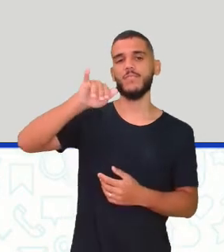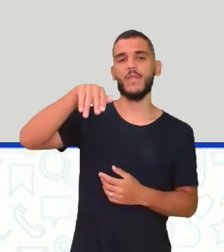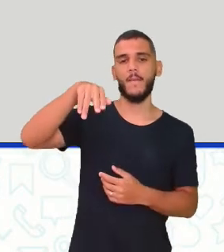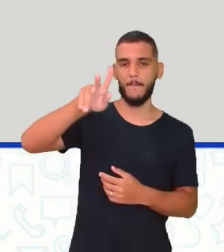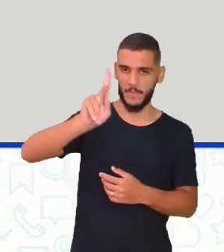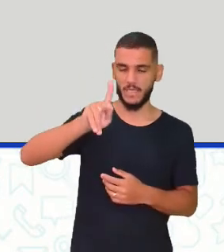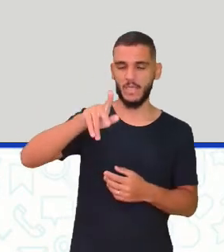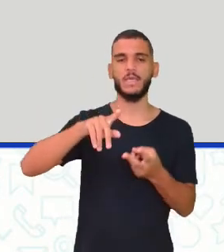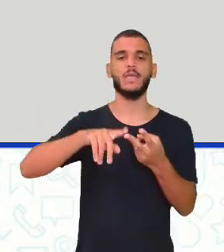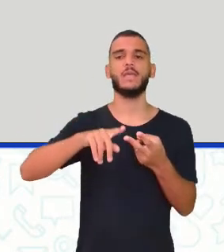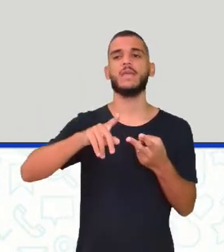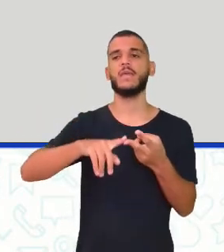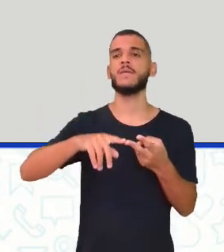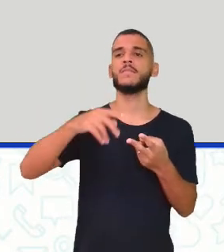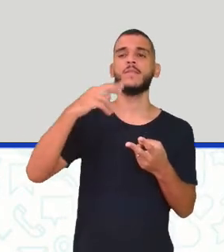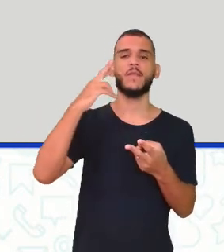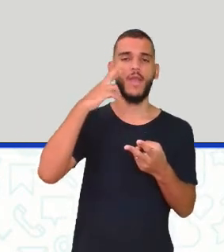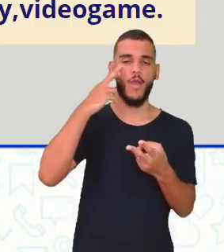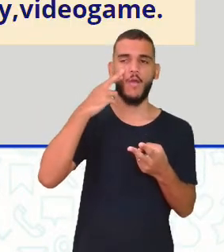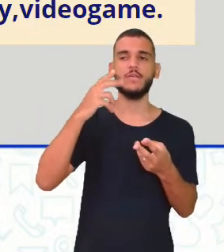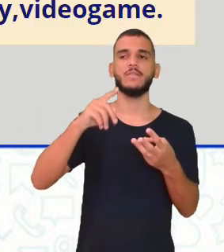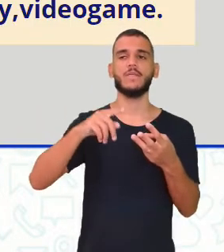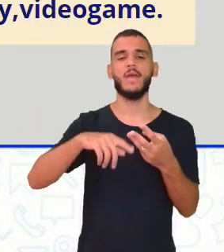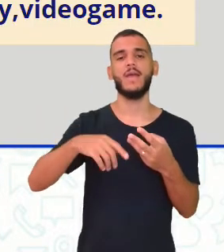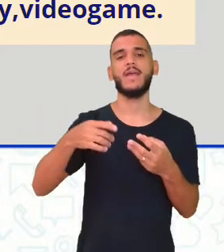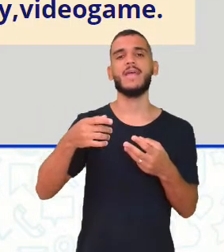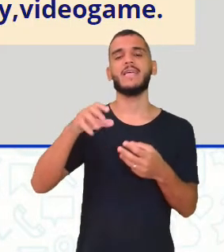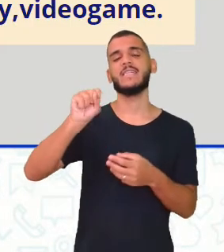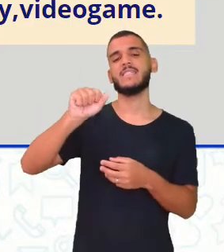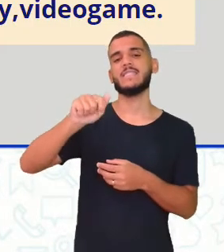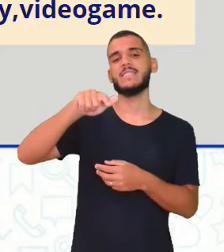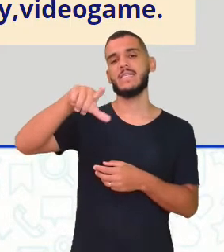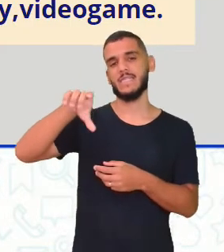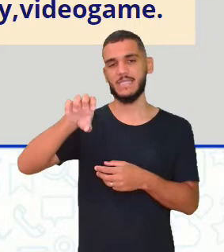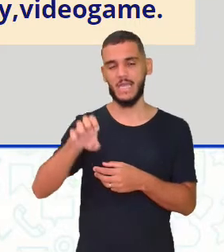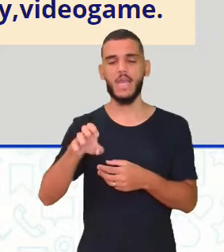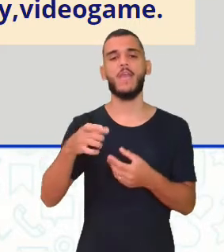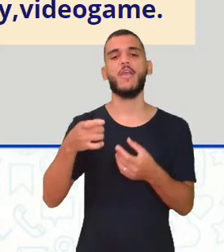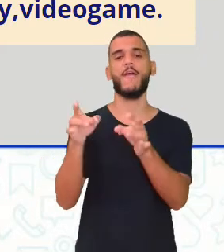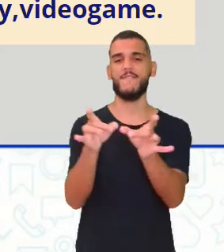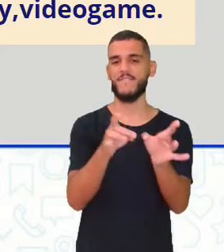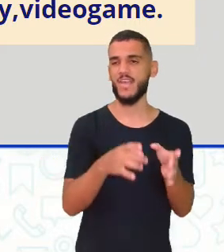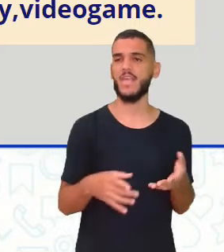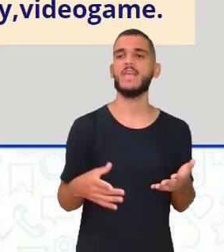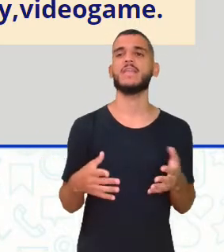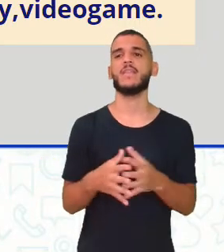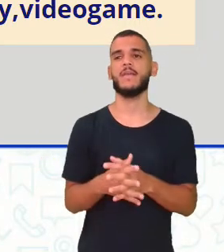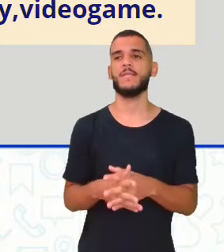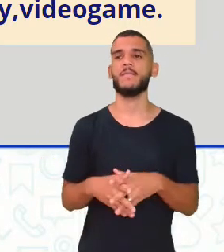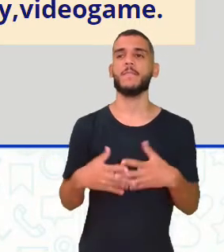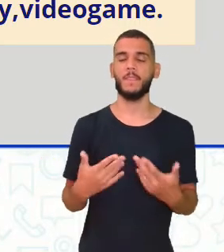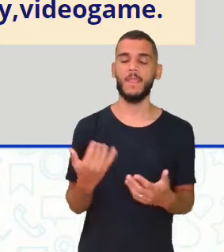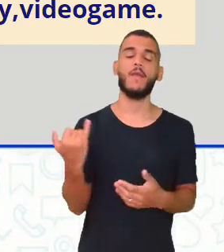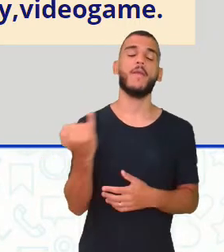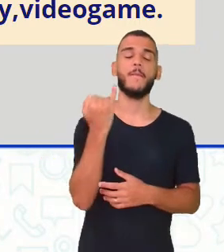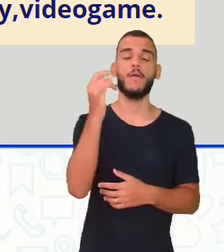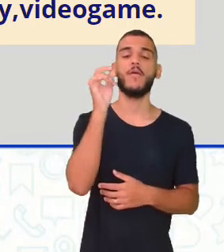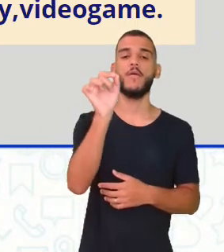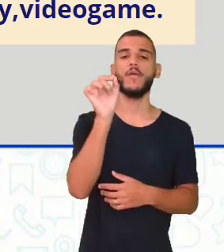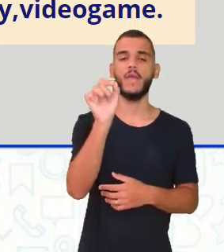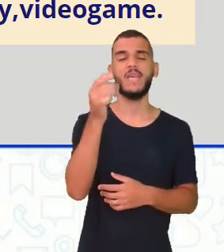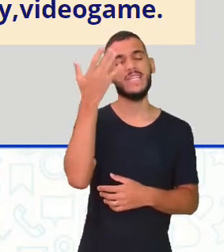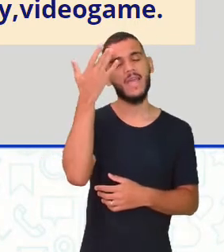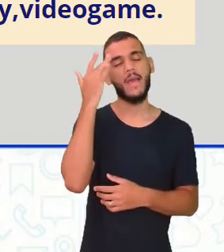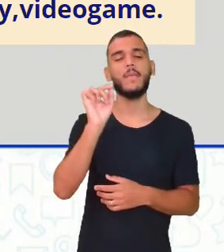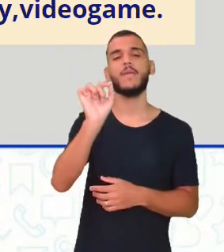para jogos e muitos outros exemplos que nós temos, não é? Primeiro, é importante que saiba